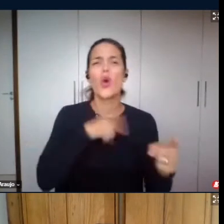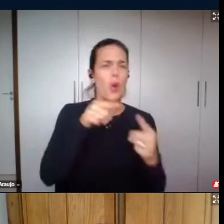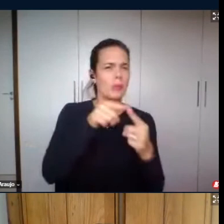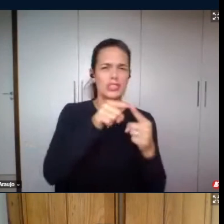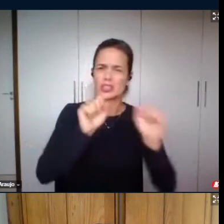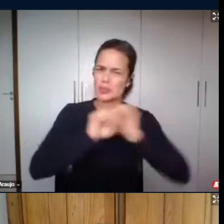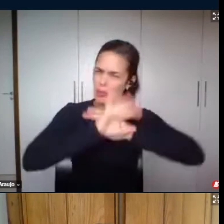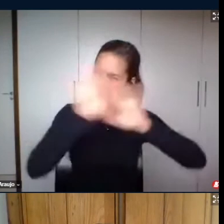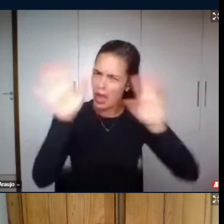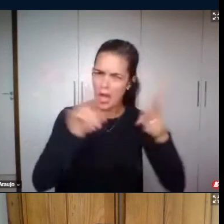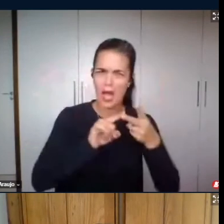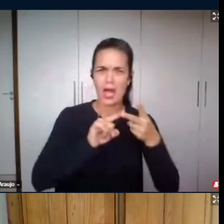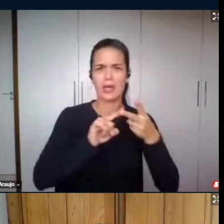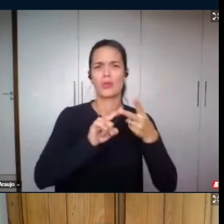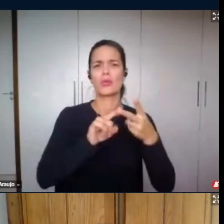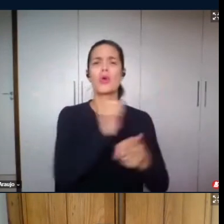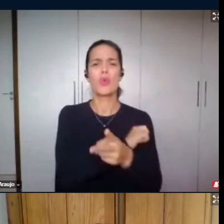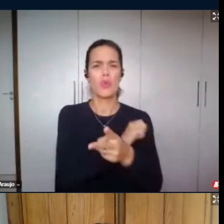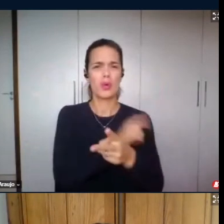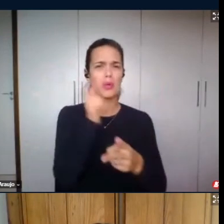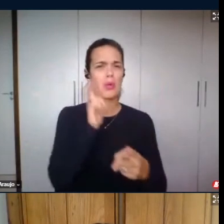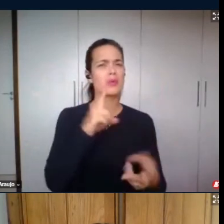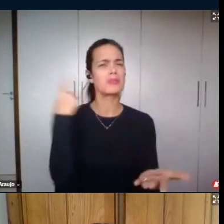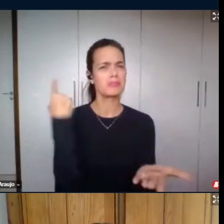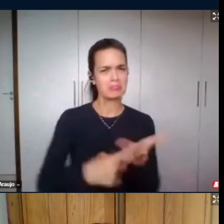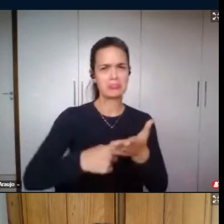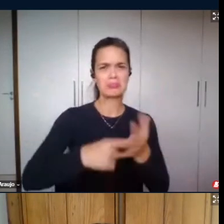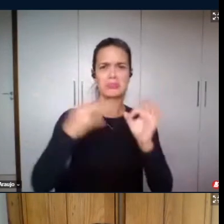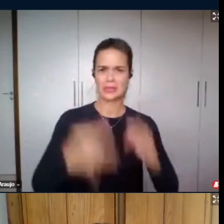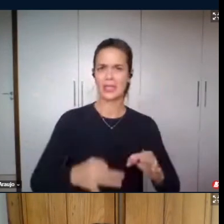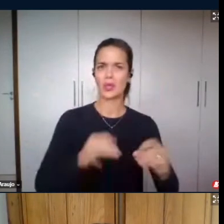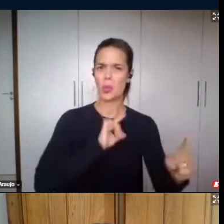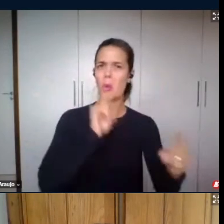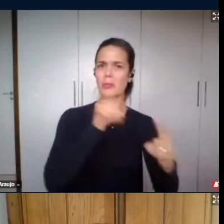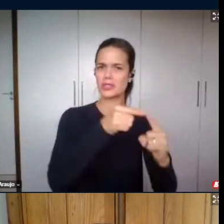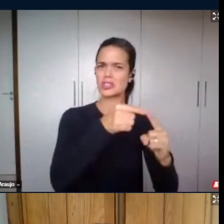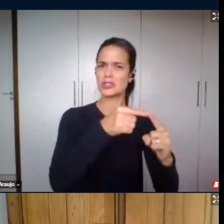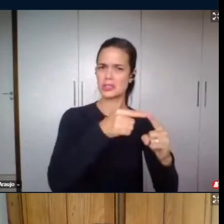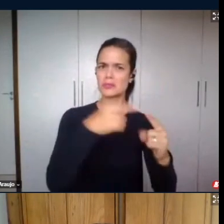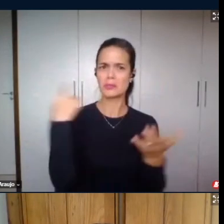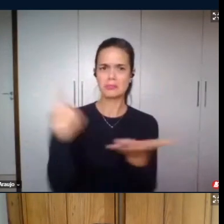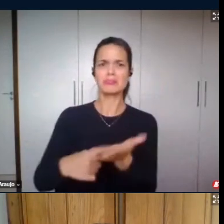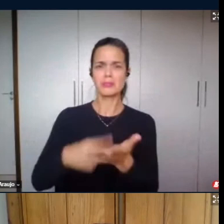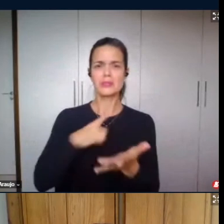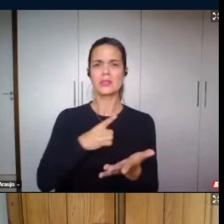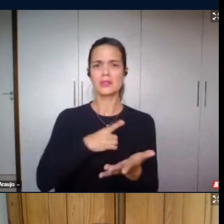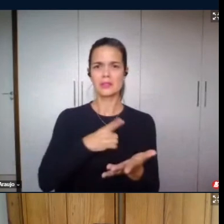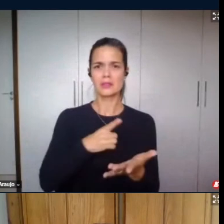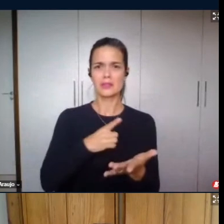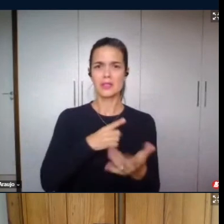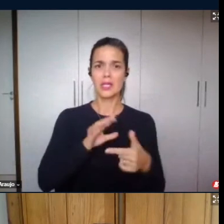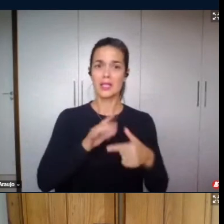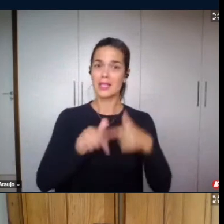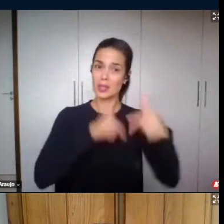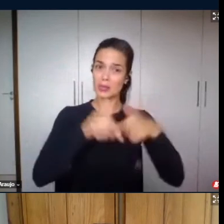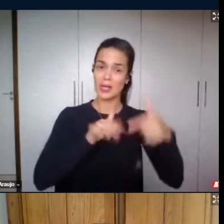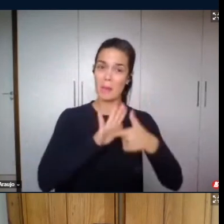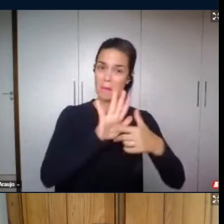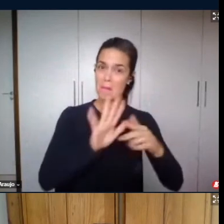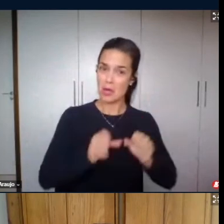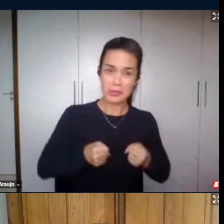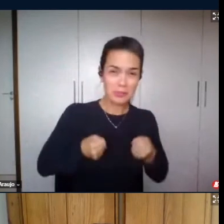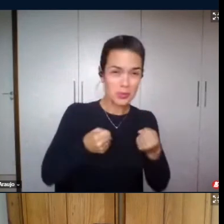o mestrando consegue cumprir o que propôs, né? Então mostra um trabalho cuja dedicação do mestrando e da orientadora é